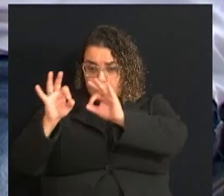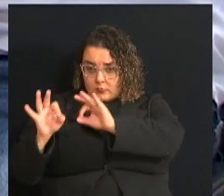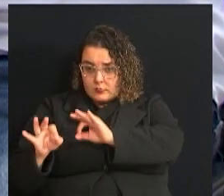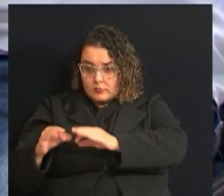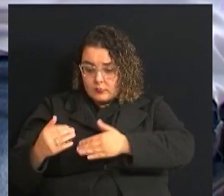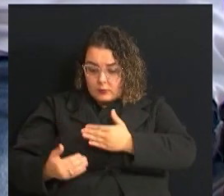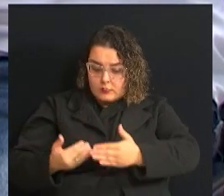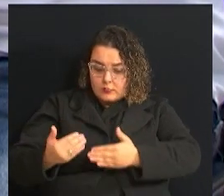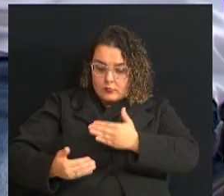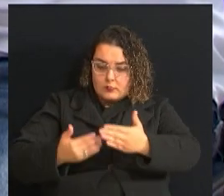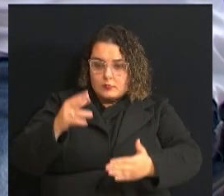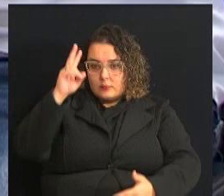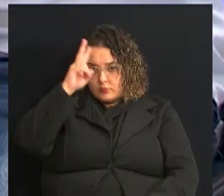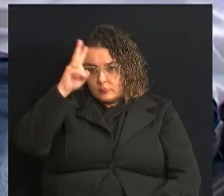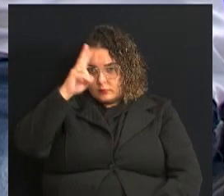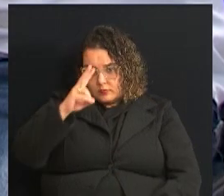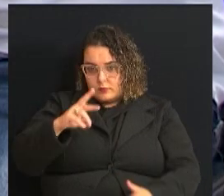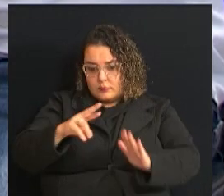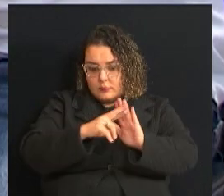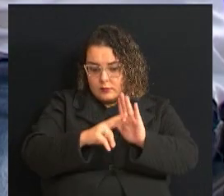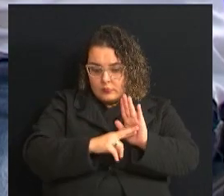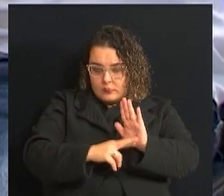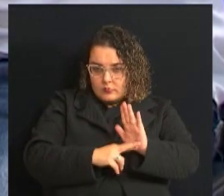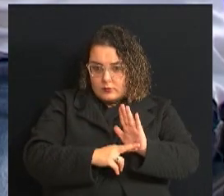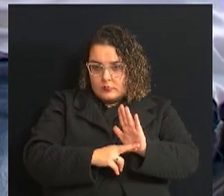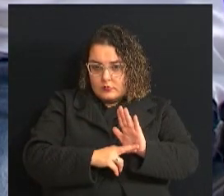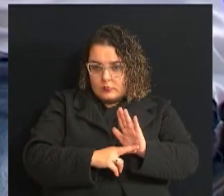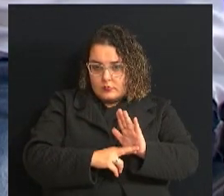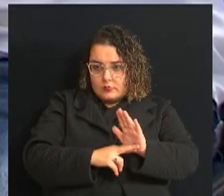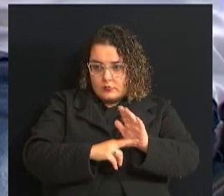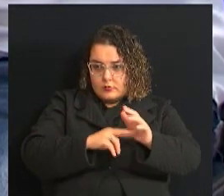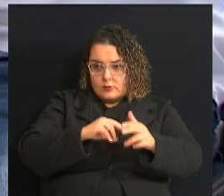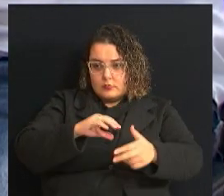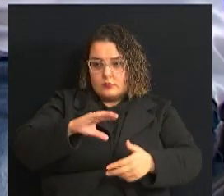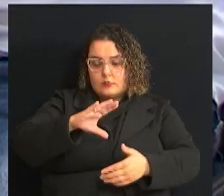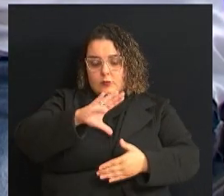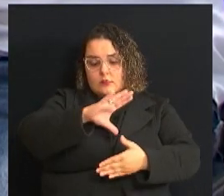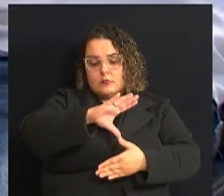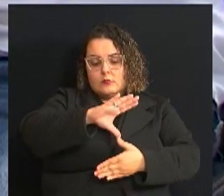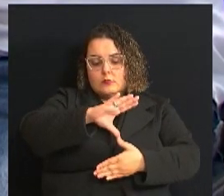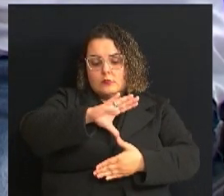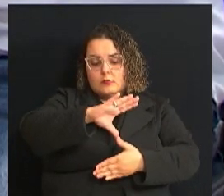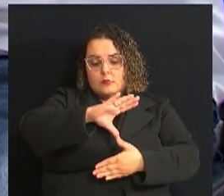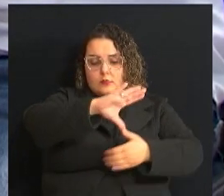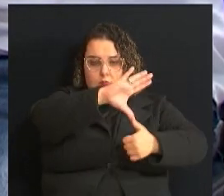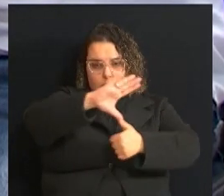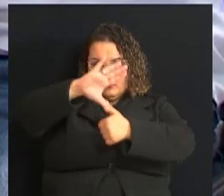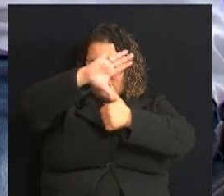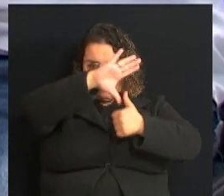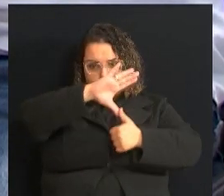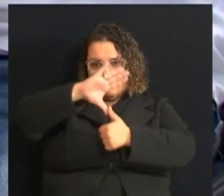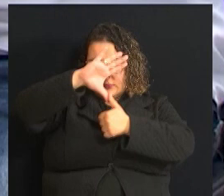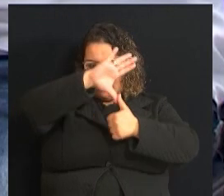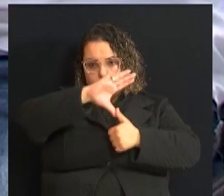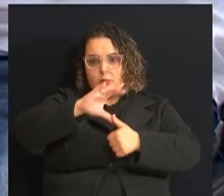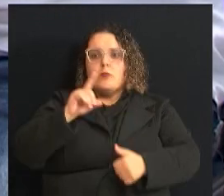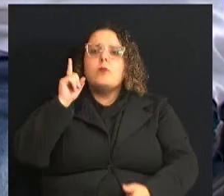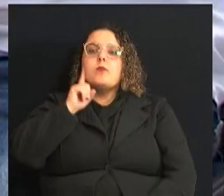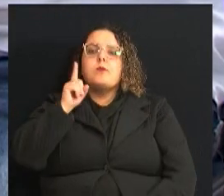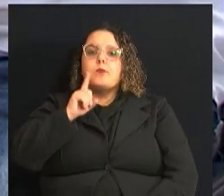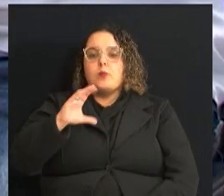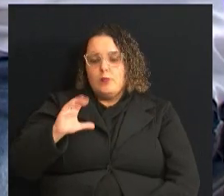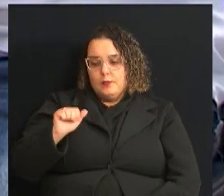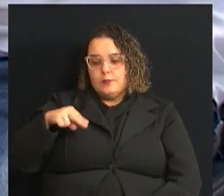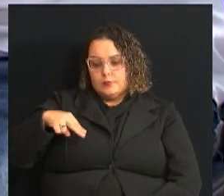processo histórico de regulamentação da América do Norte. Né? Então, aí Estados Unidos e Canadá, e